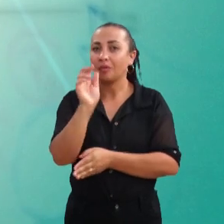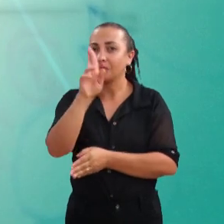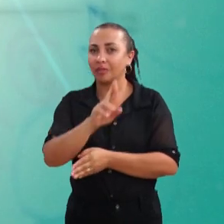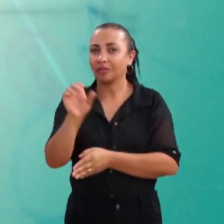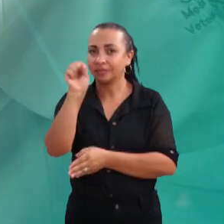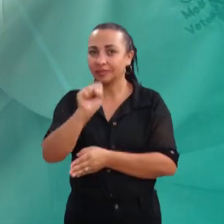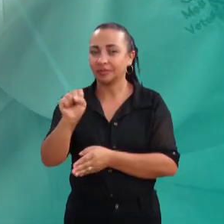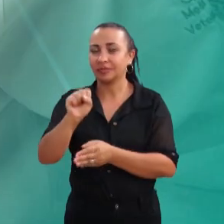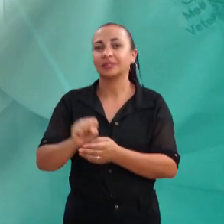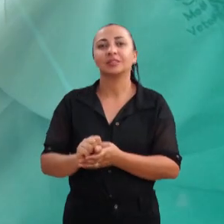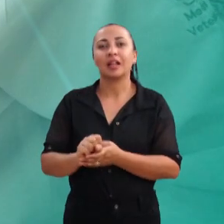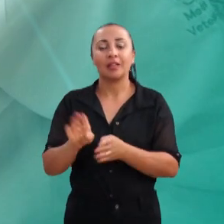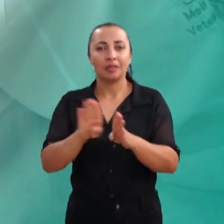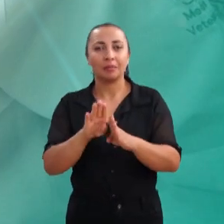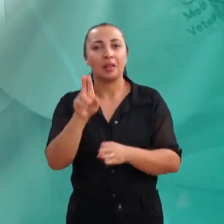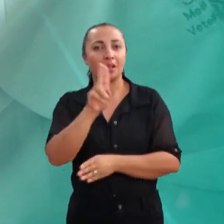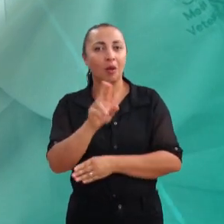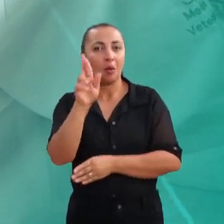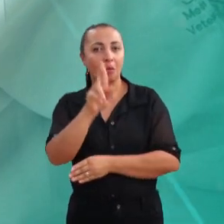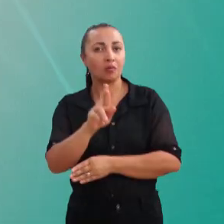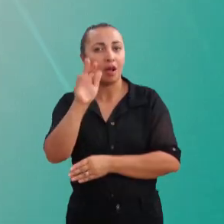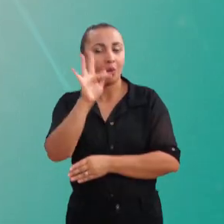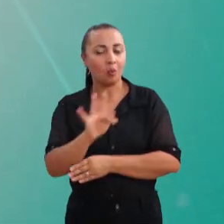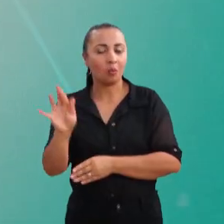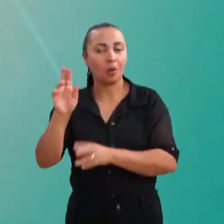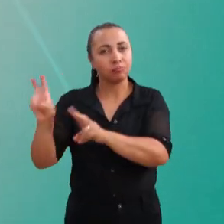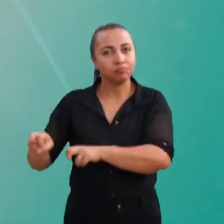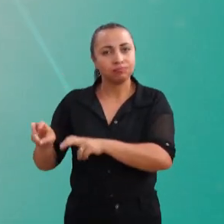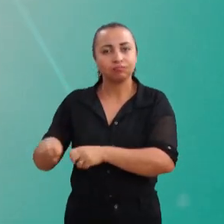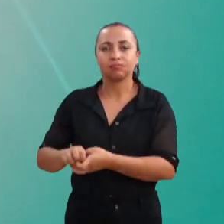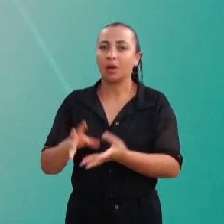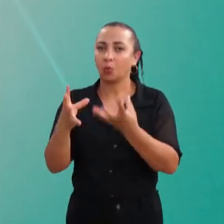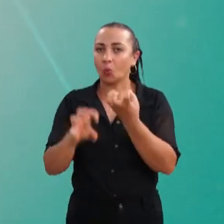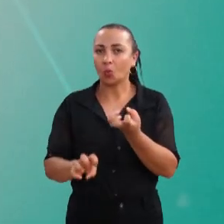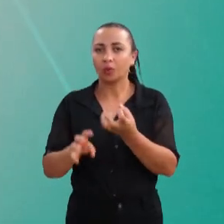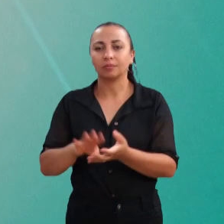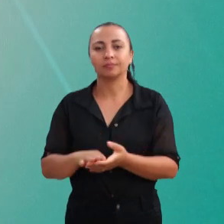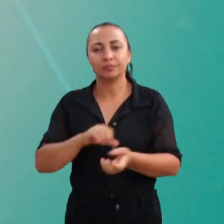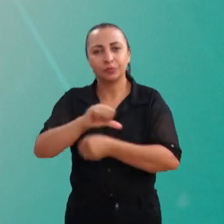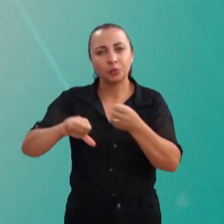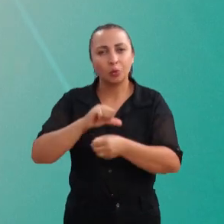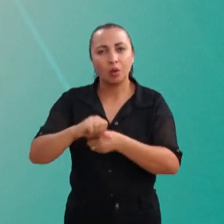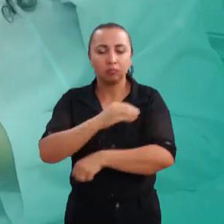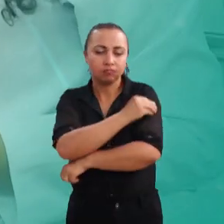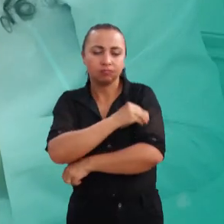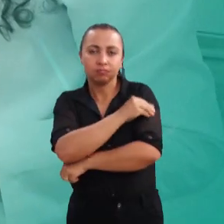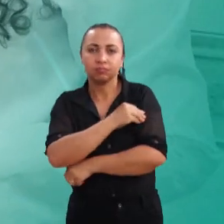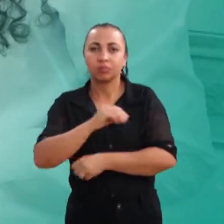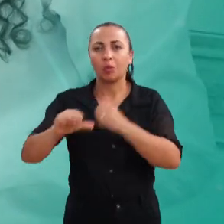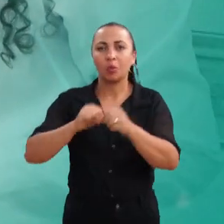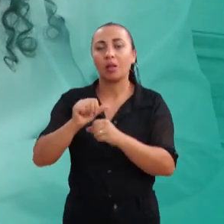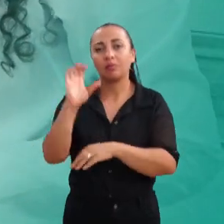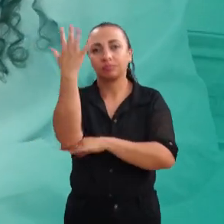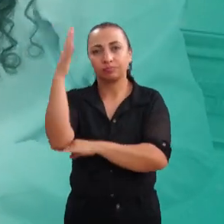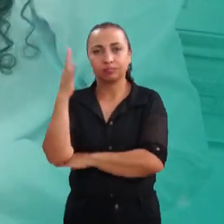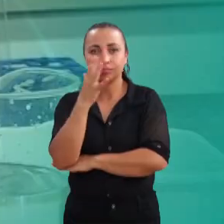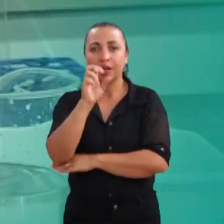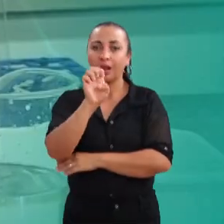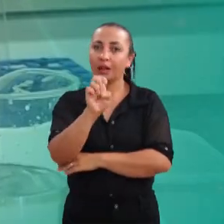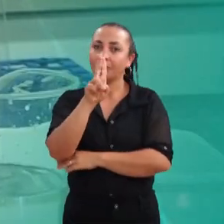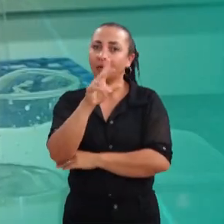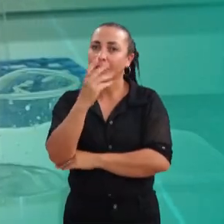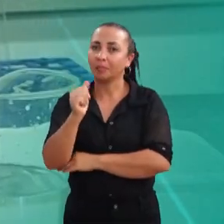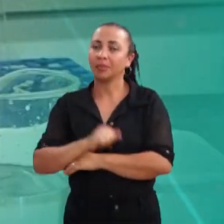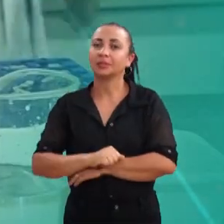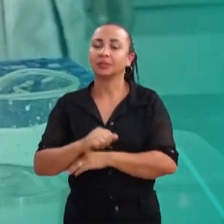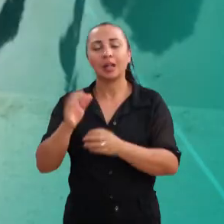Grande do Norte e da Universidade Federal Rural do Semiárido desenvolveram um antisséptico natural produzido à base de eucalipto, que